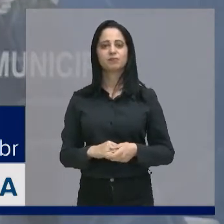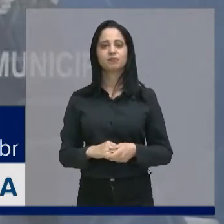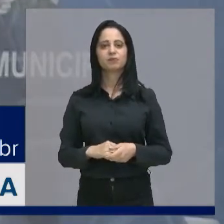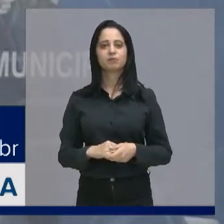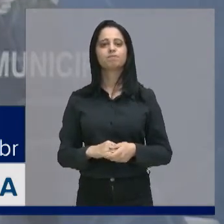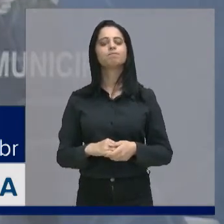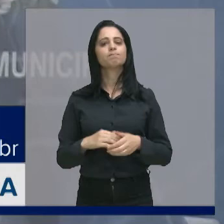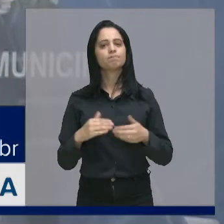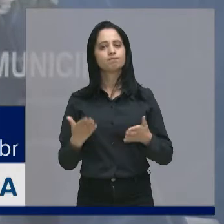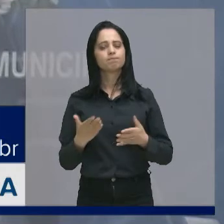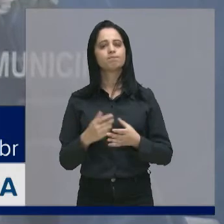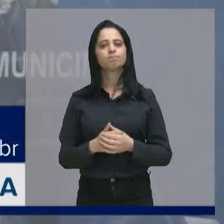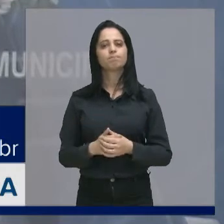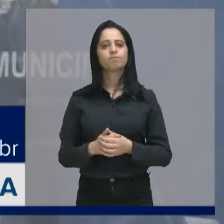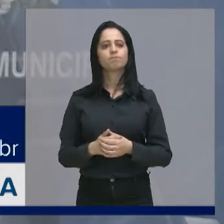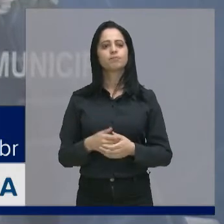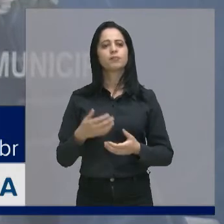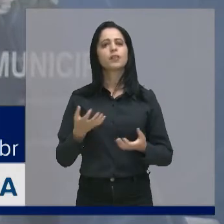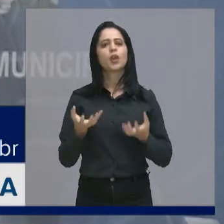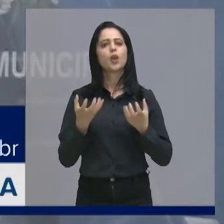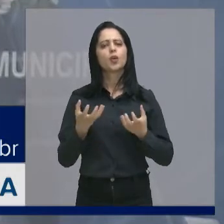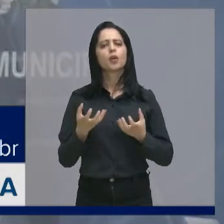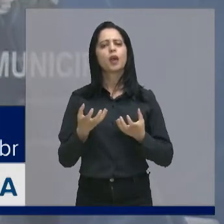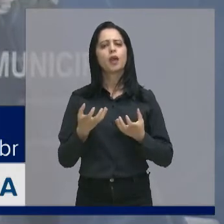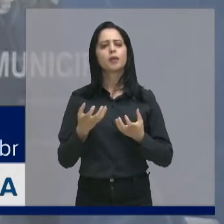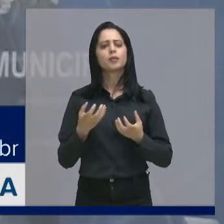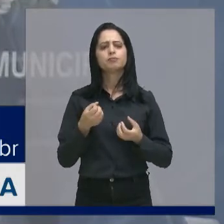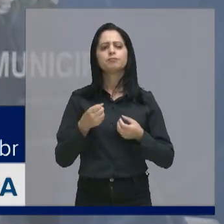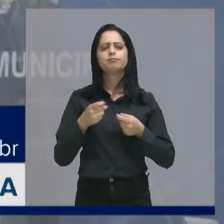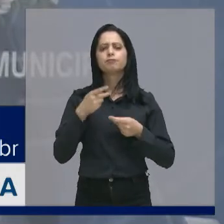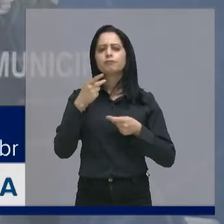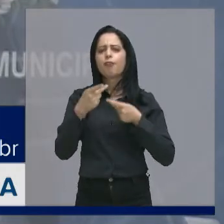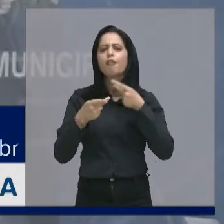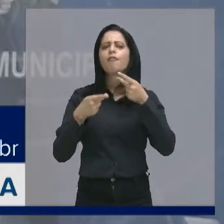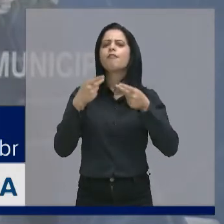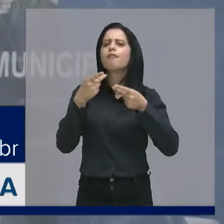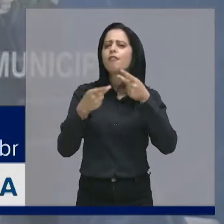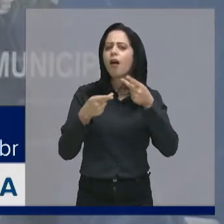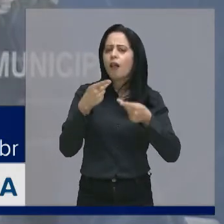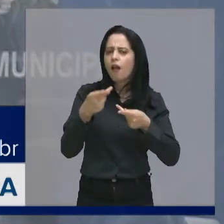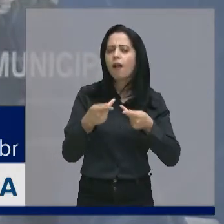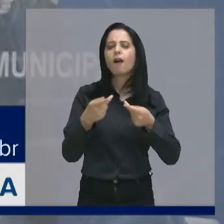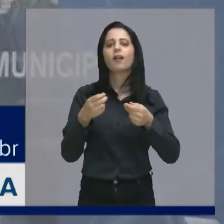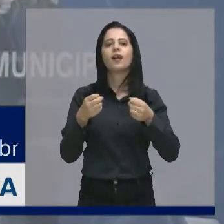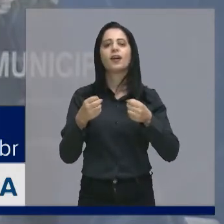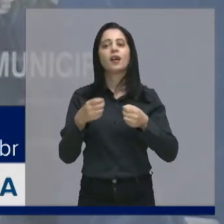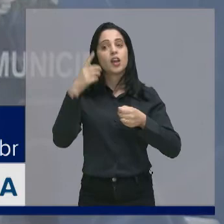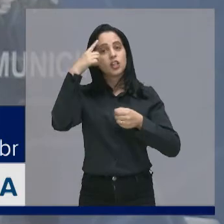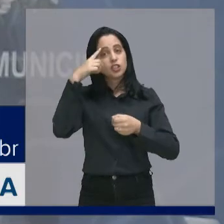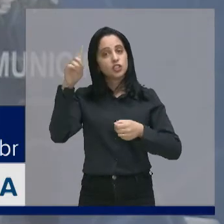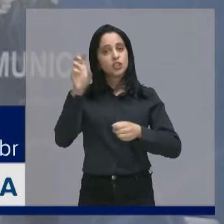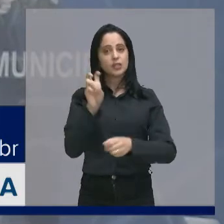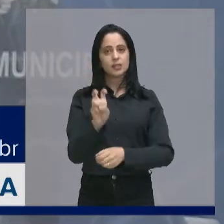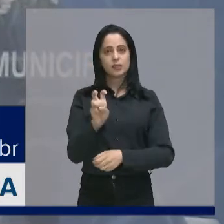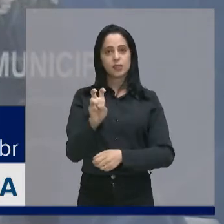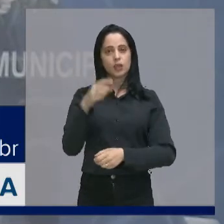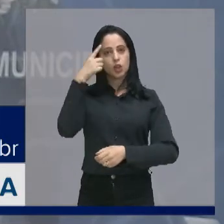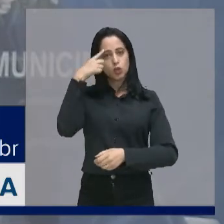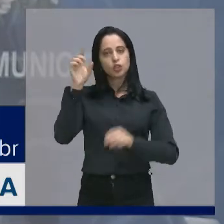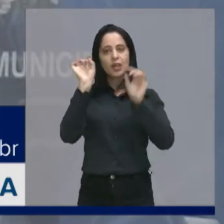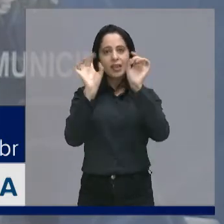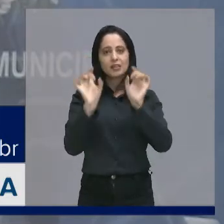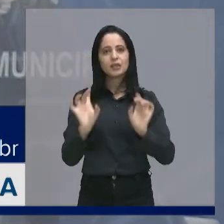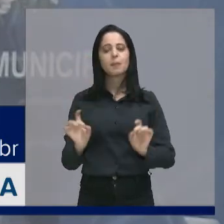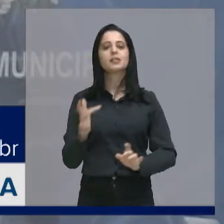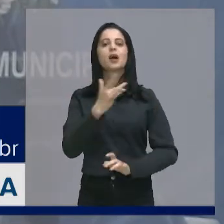Pessoal, gostaria de comentar aqui, agora, no dia 5, é o Dia Nacional da Saúde, né?